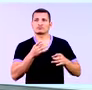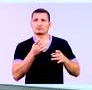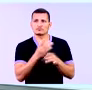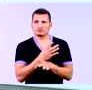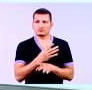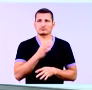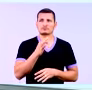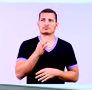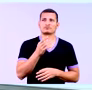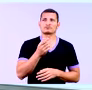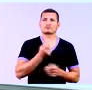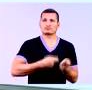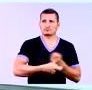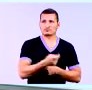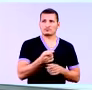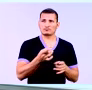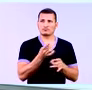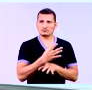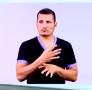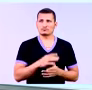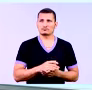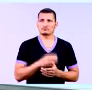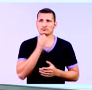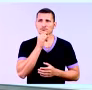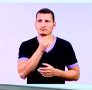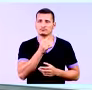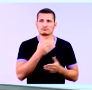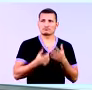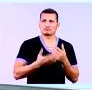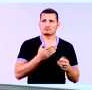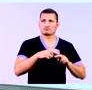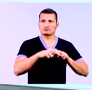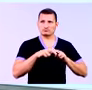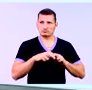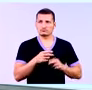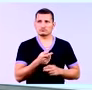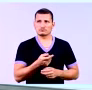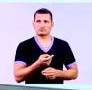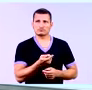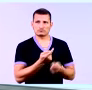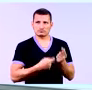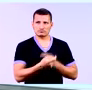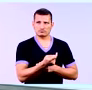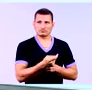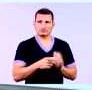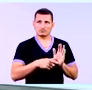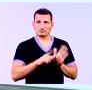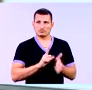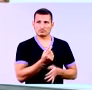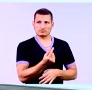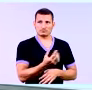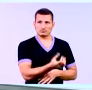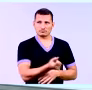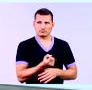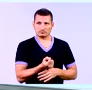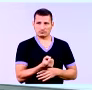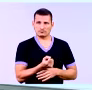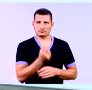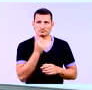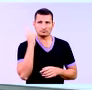Então, a transação será efetivada. Se por algum motivo, no momento da transação, antes do dinheiro chegar para você, a transação